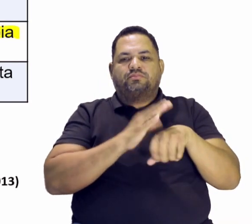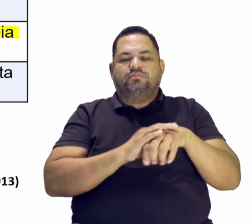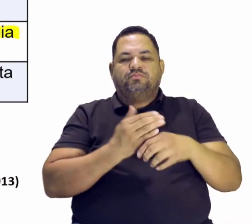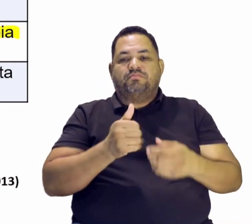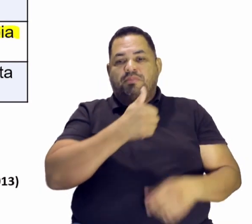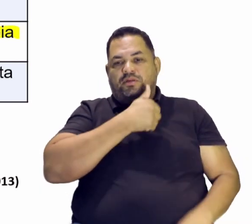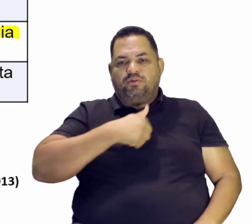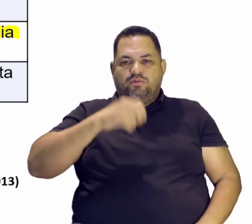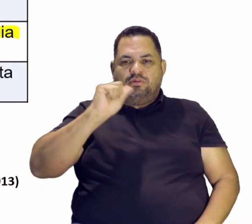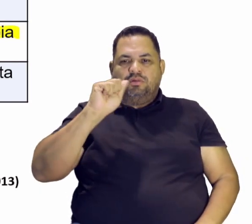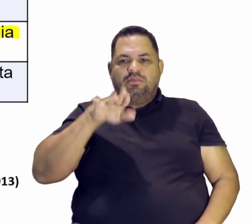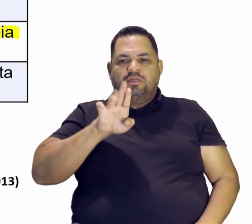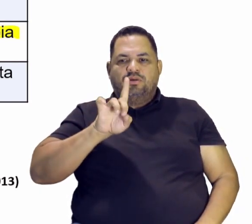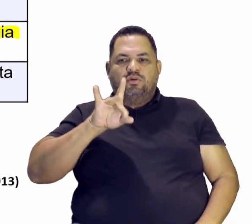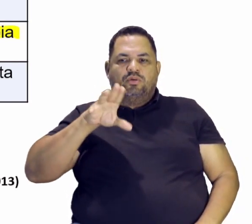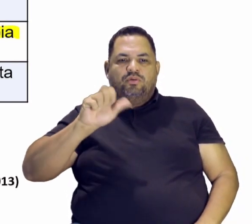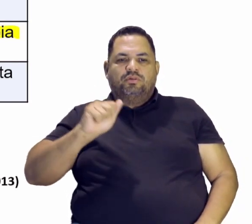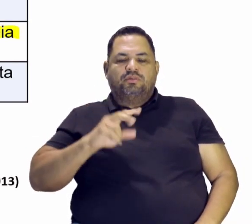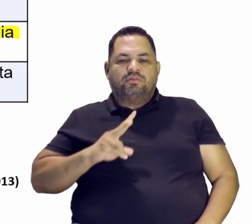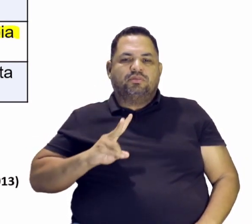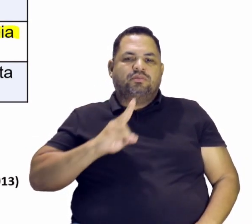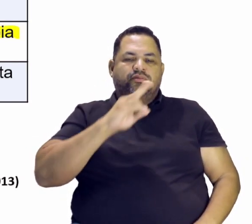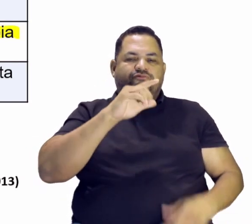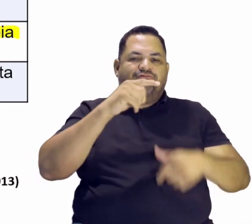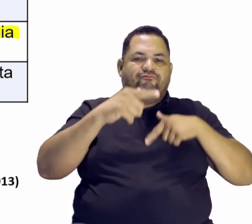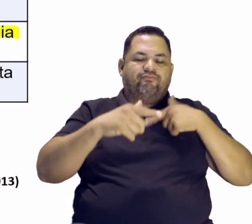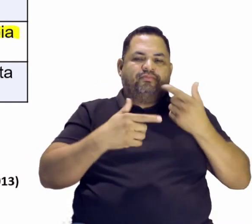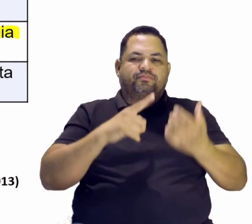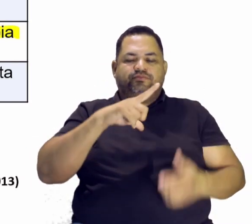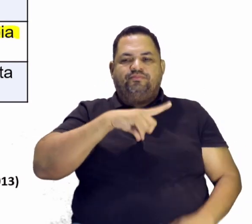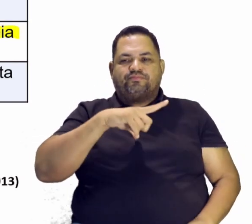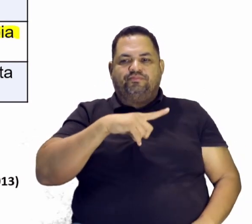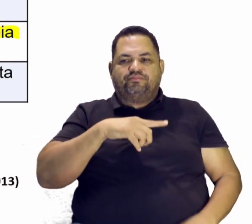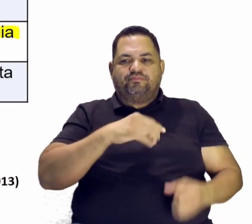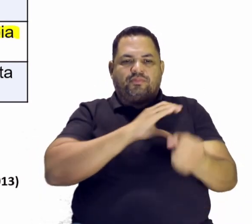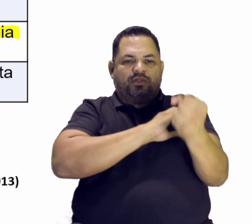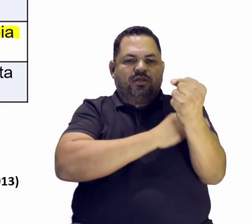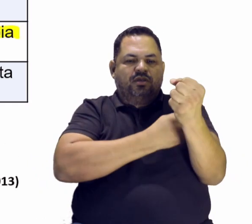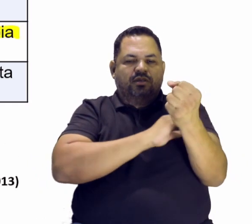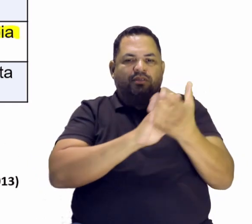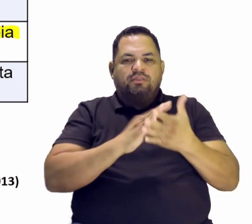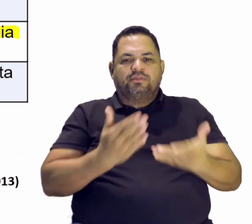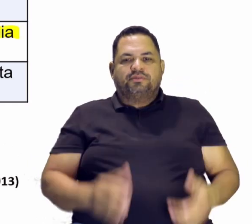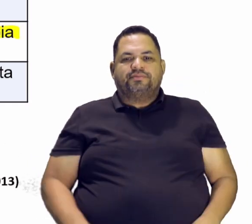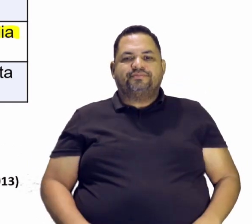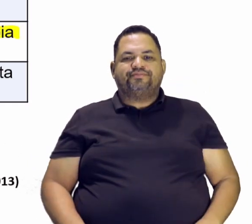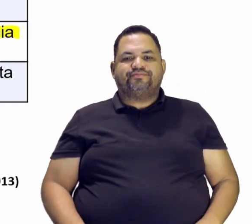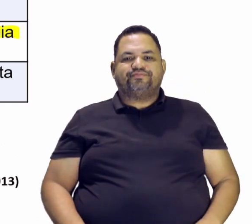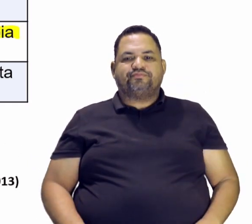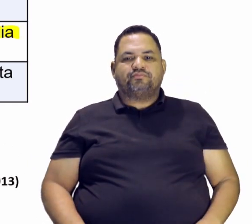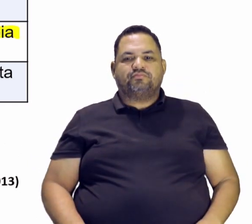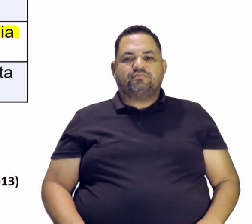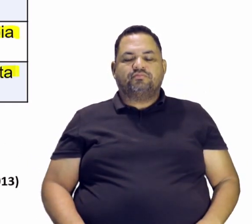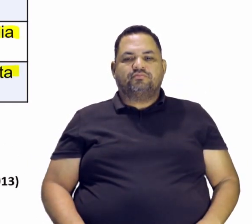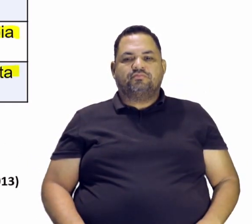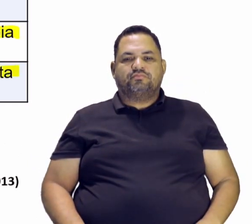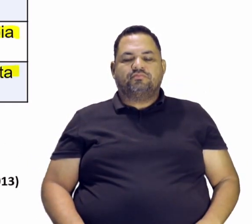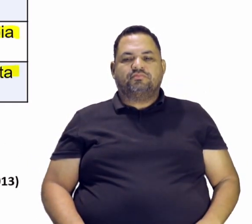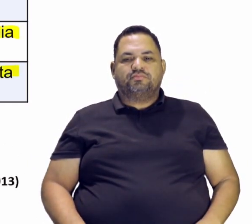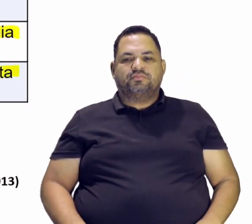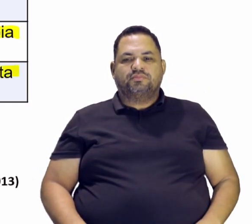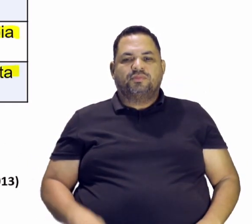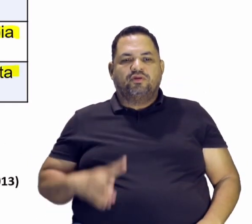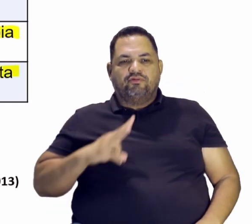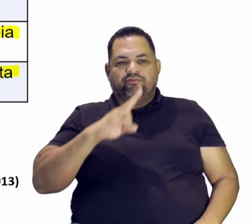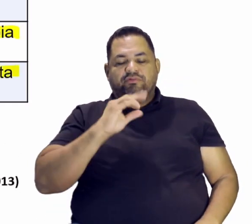anaeróbio, então eu vou trabalhar mais força, por exemplo, aí a musculação, tá? e o nível de produção de força agora é